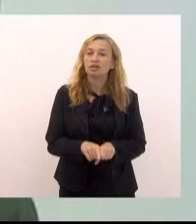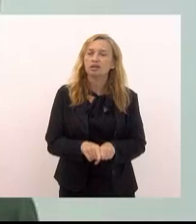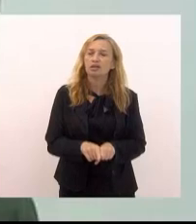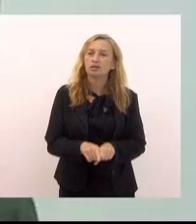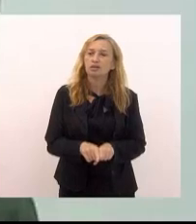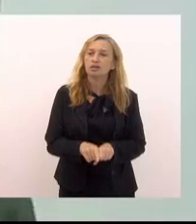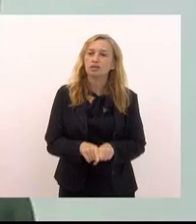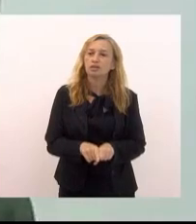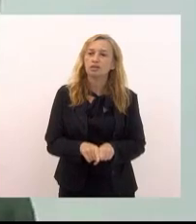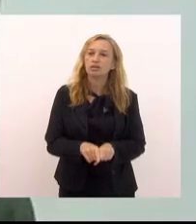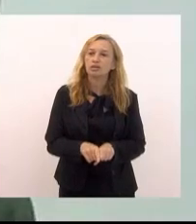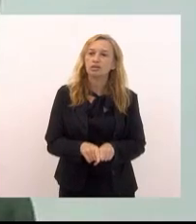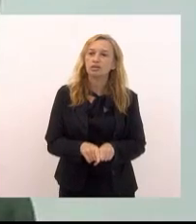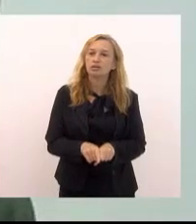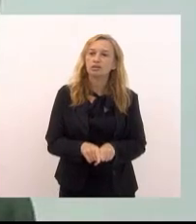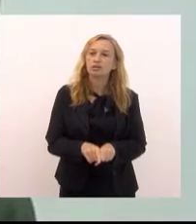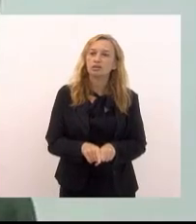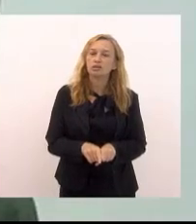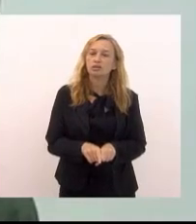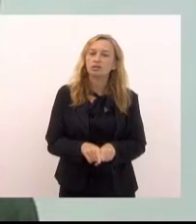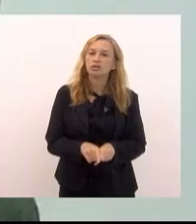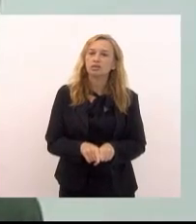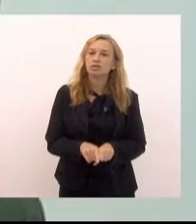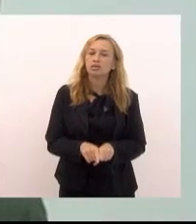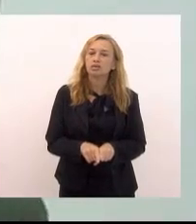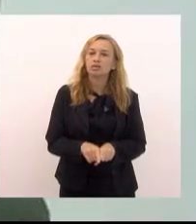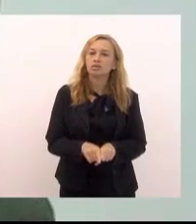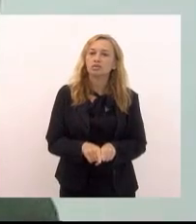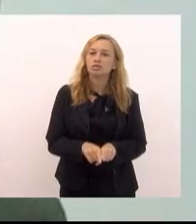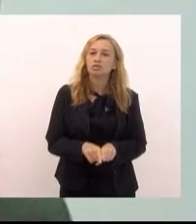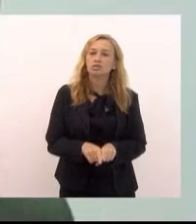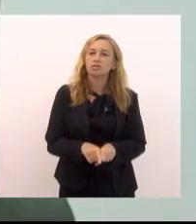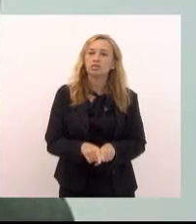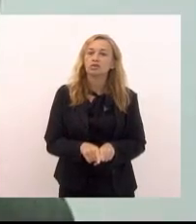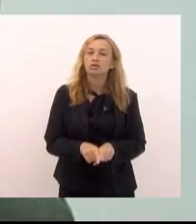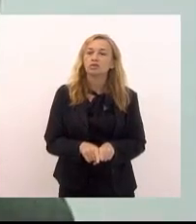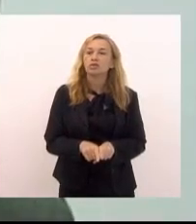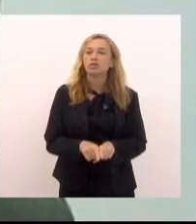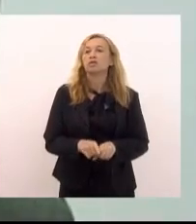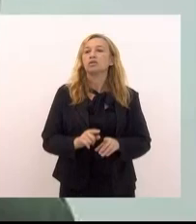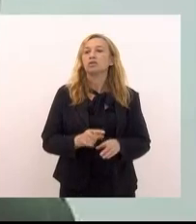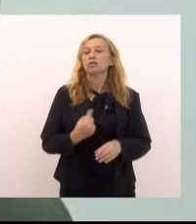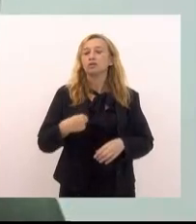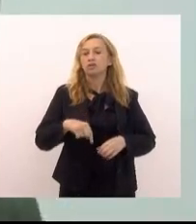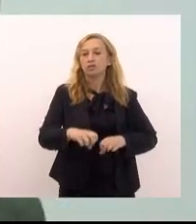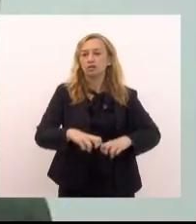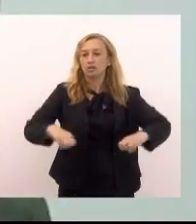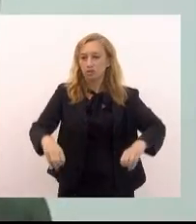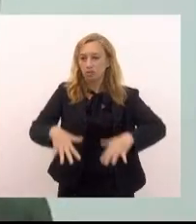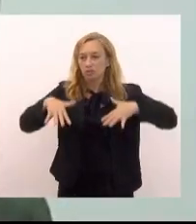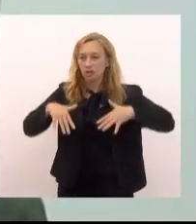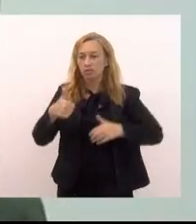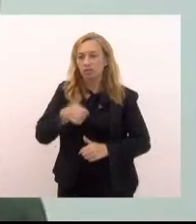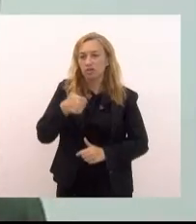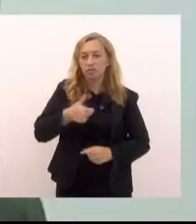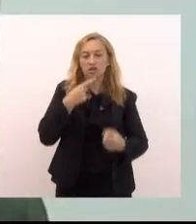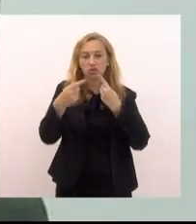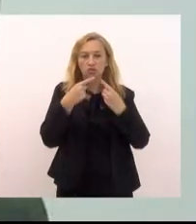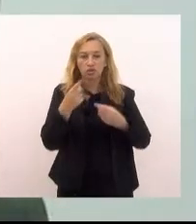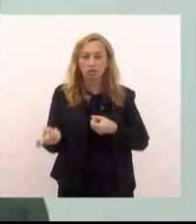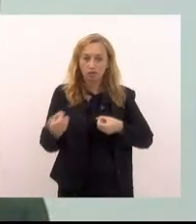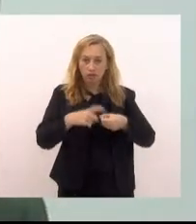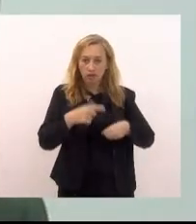evidentemente, que foi em plenário em primeira discussão e tem que votar em